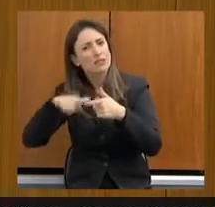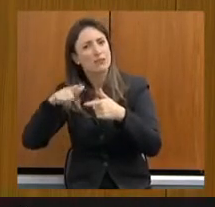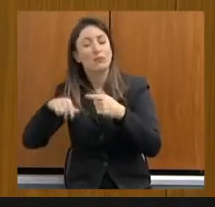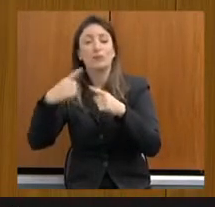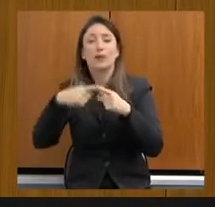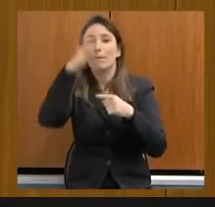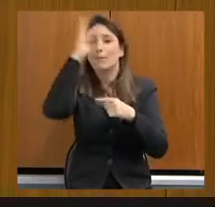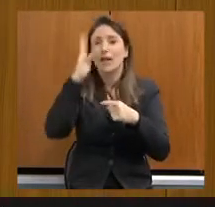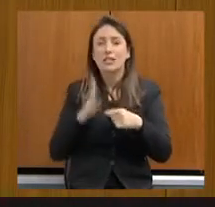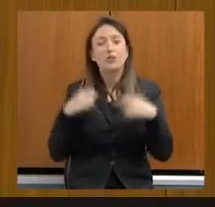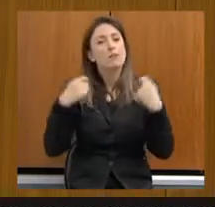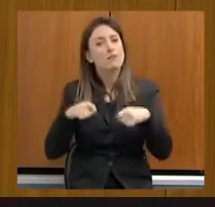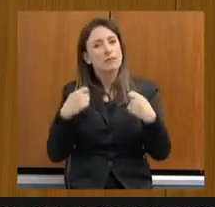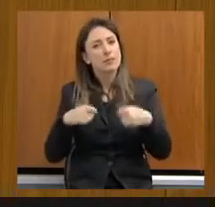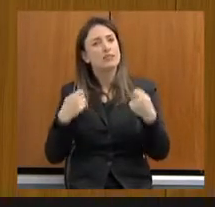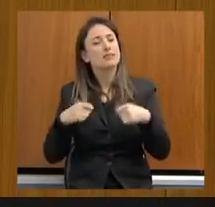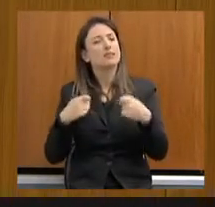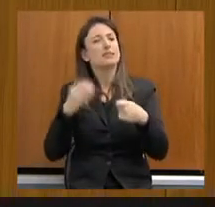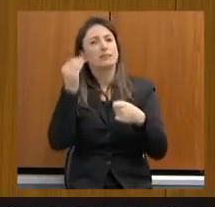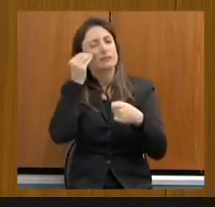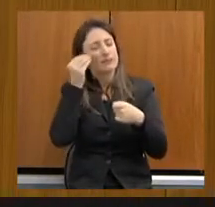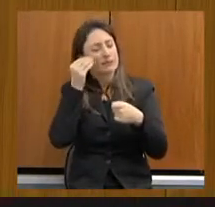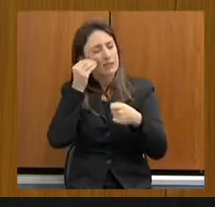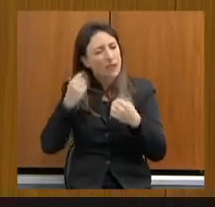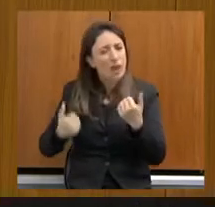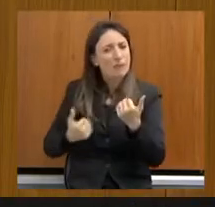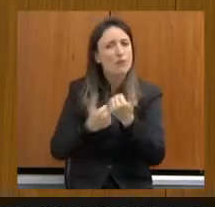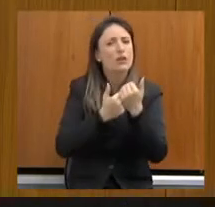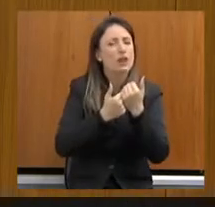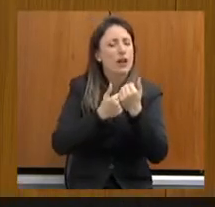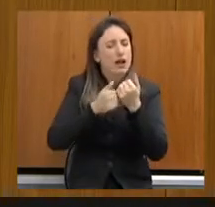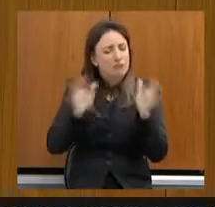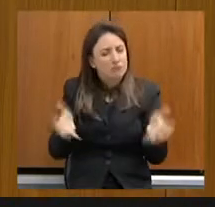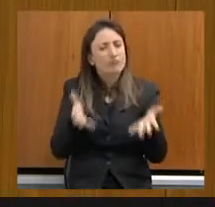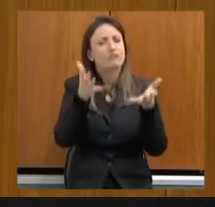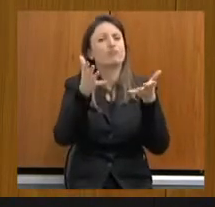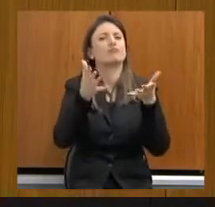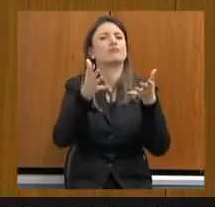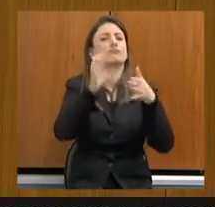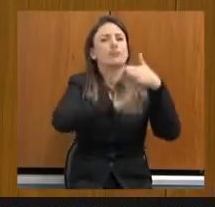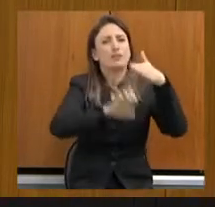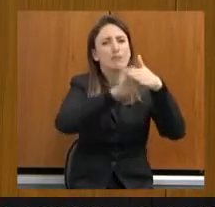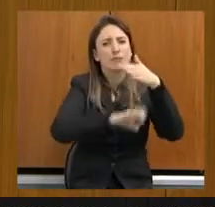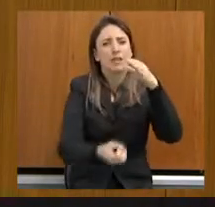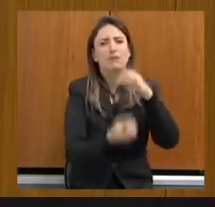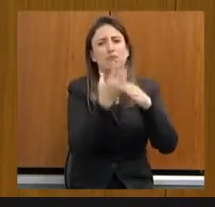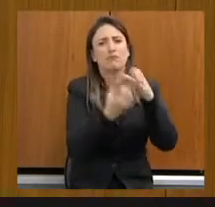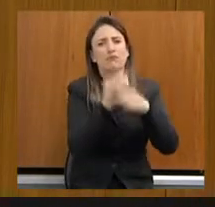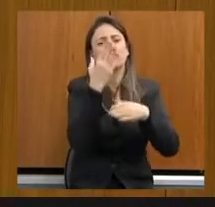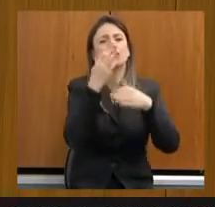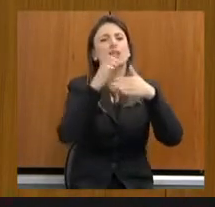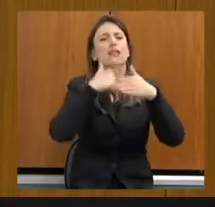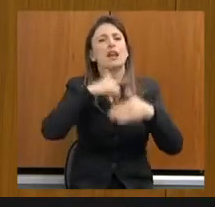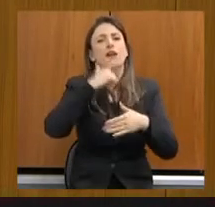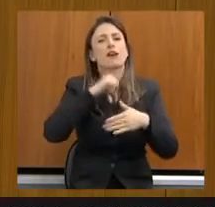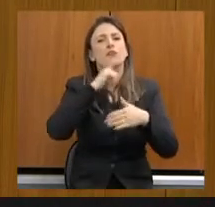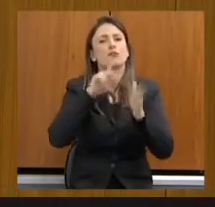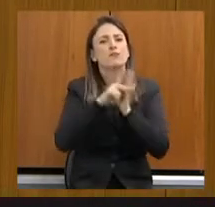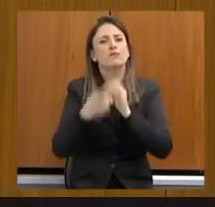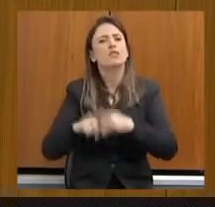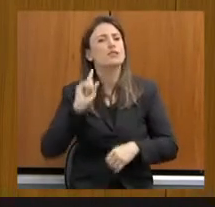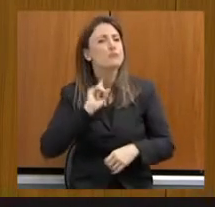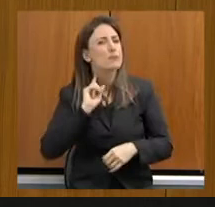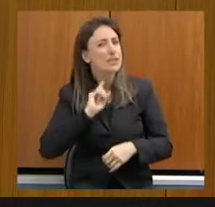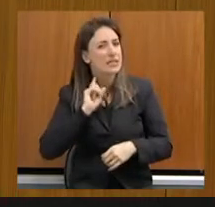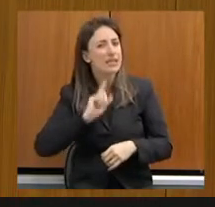precisa dar oportunidade a essas queijarias mineiras e essa comissão fará de tudo para conseguir